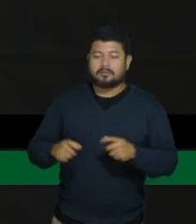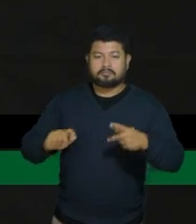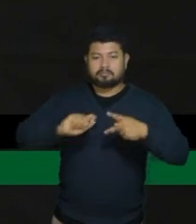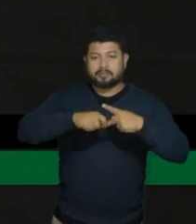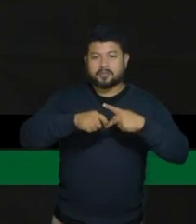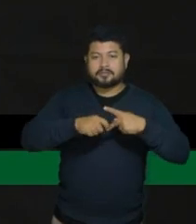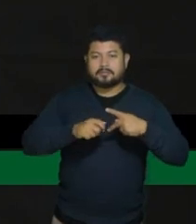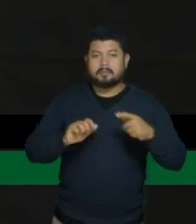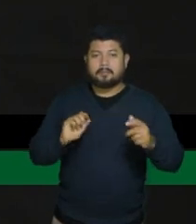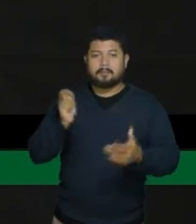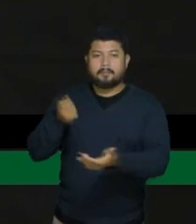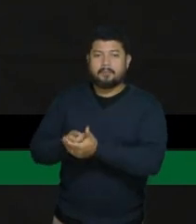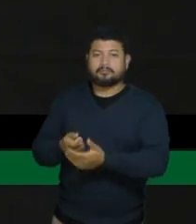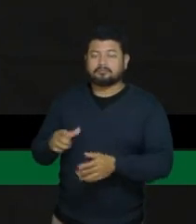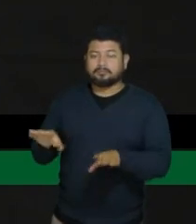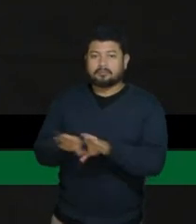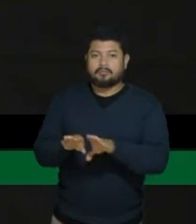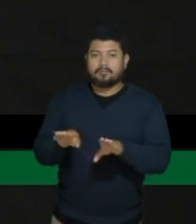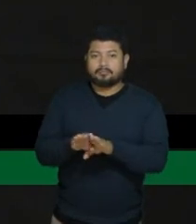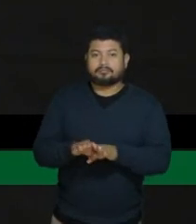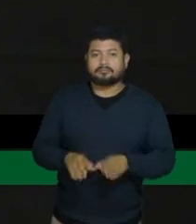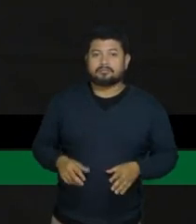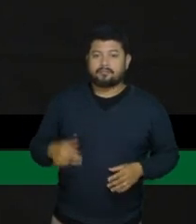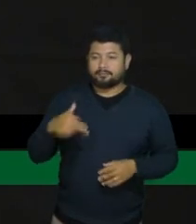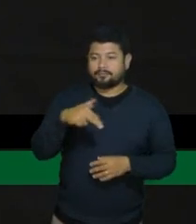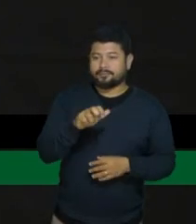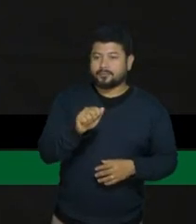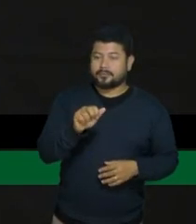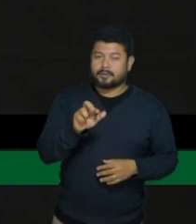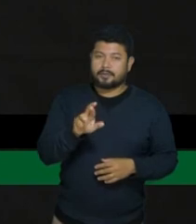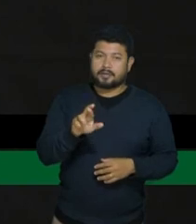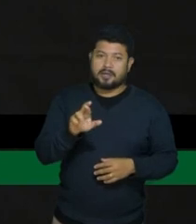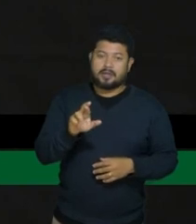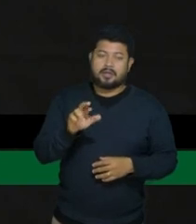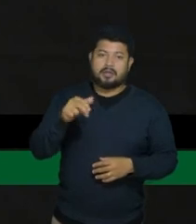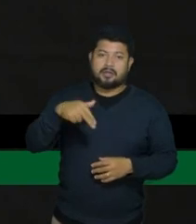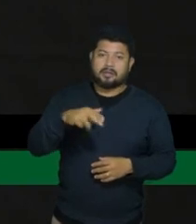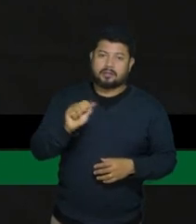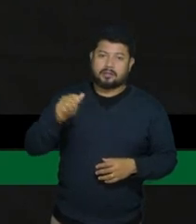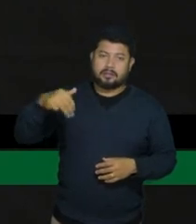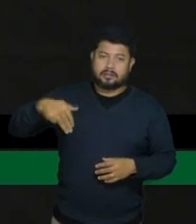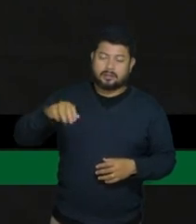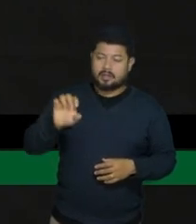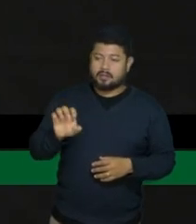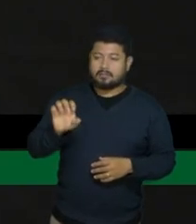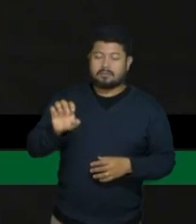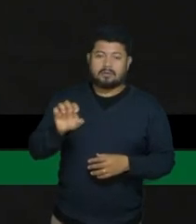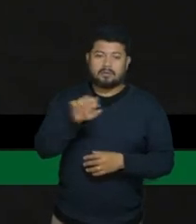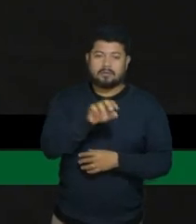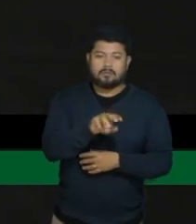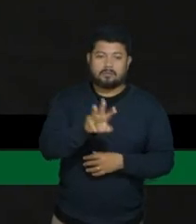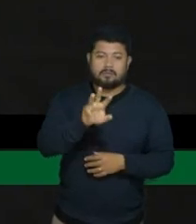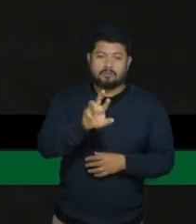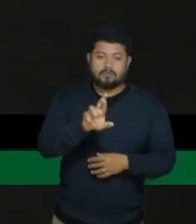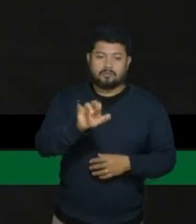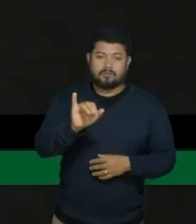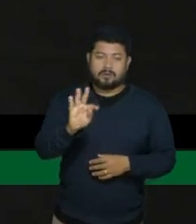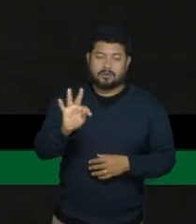Projetos como Naming Rights também, soluções para a arrecadação do estado e devolução à população